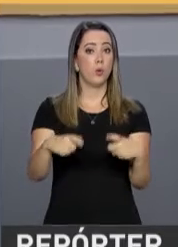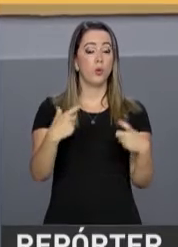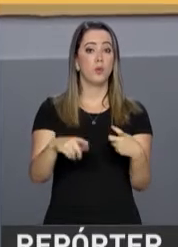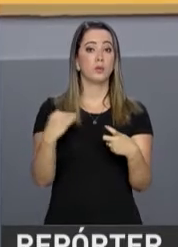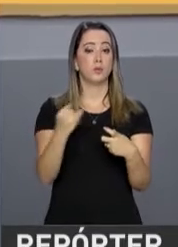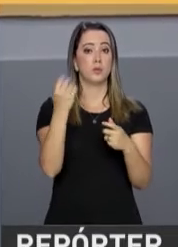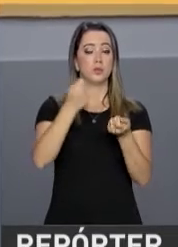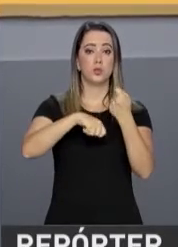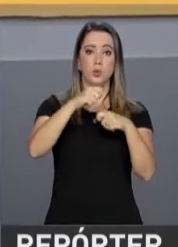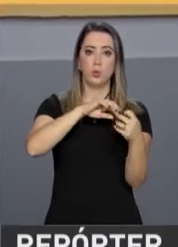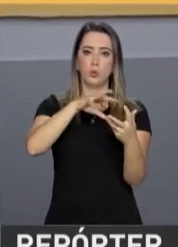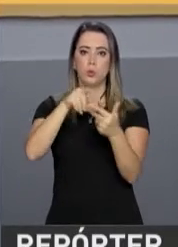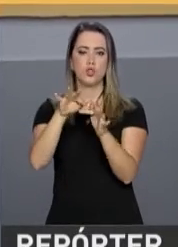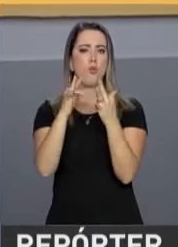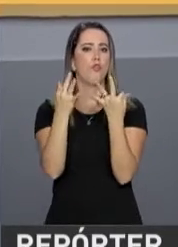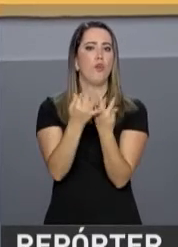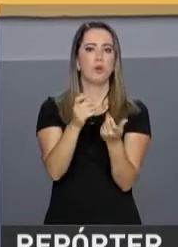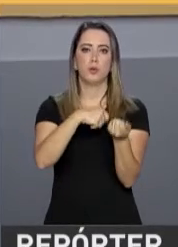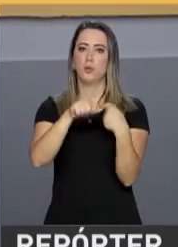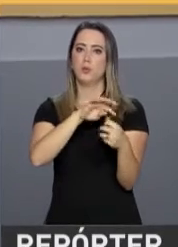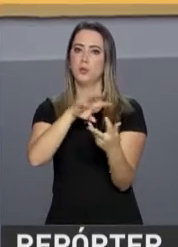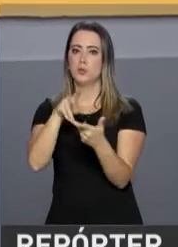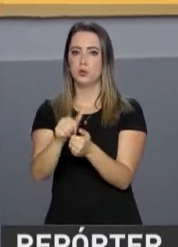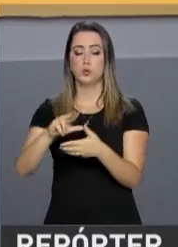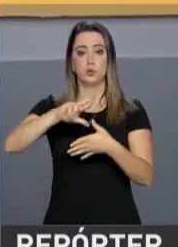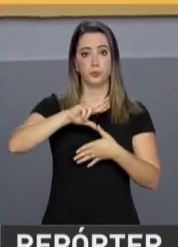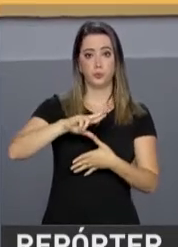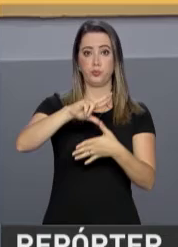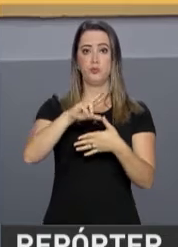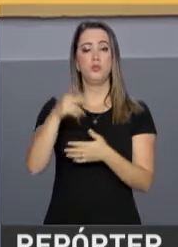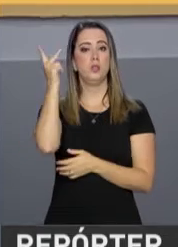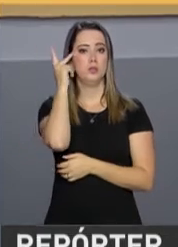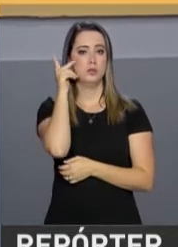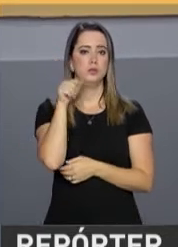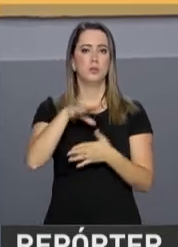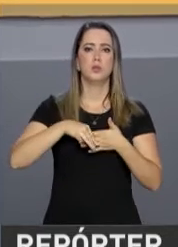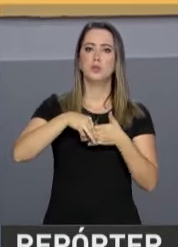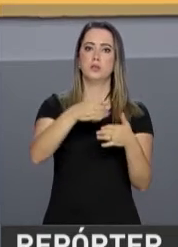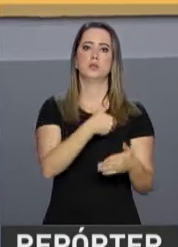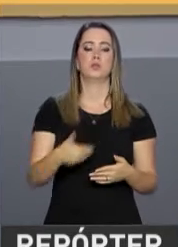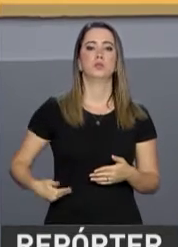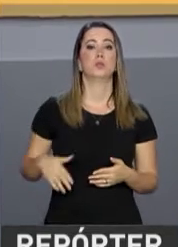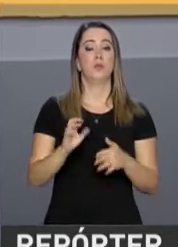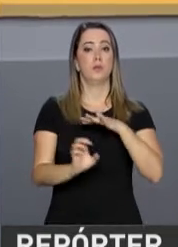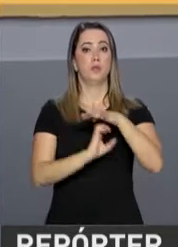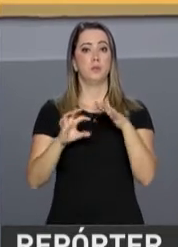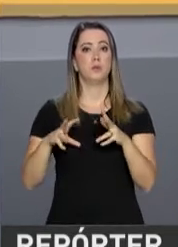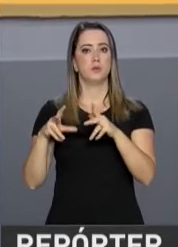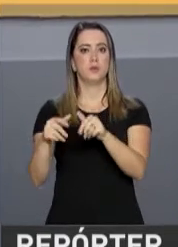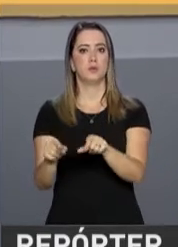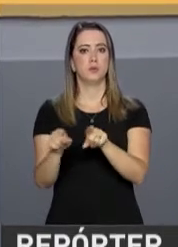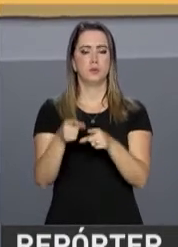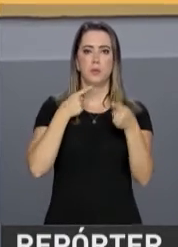fórum econômico mundial para a américa latina em são paulo autoridades do governo e empresários de todo o mundo debatem sobre o